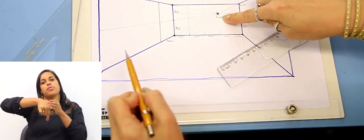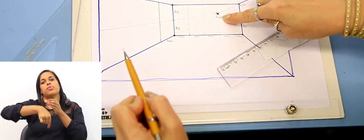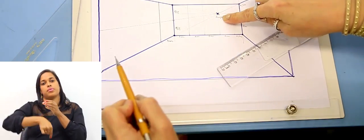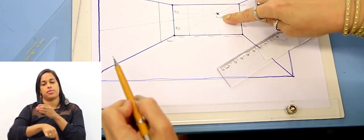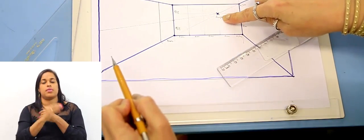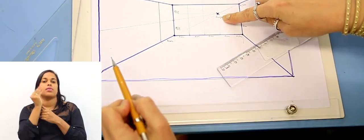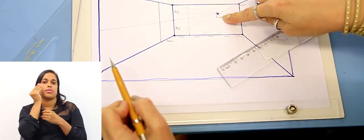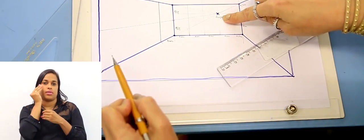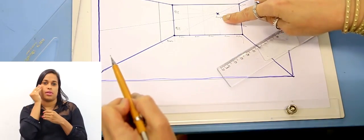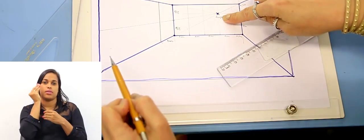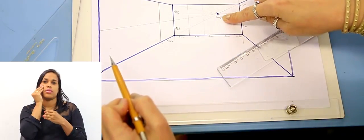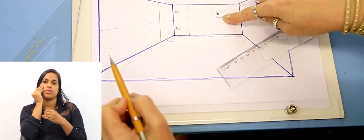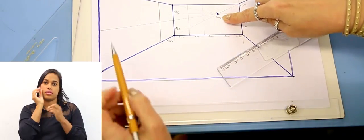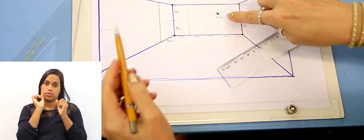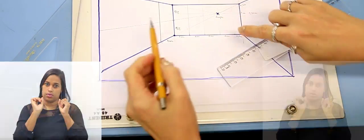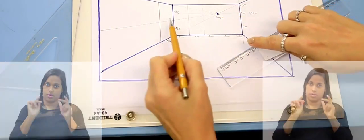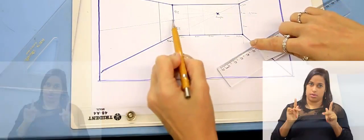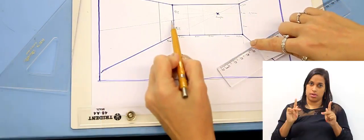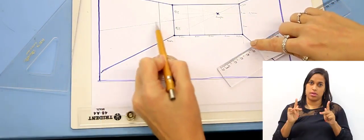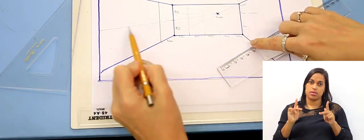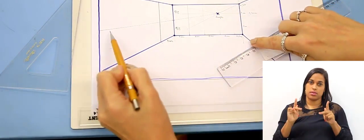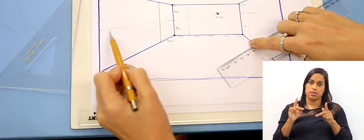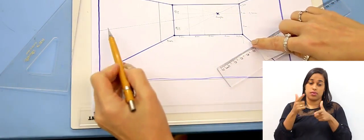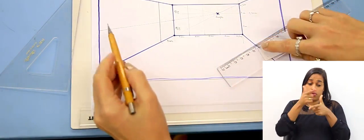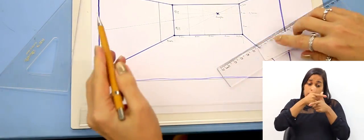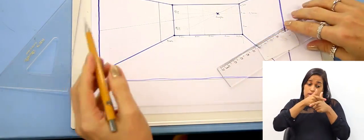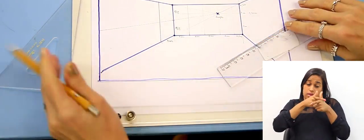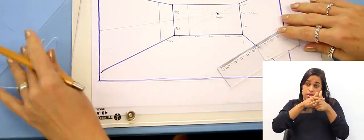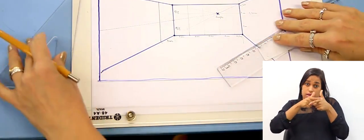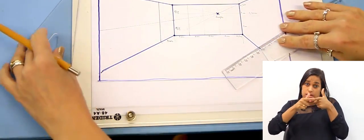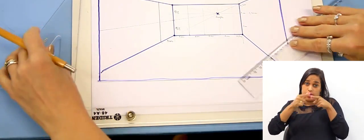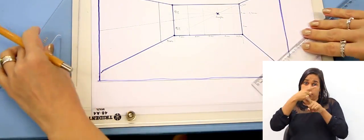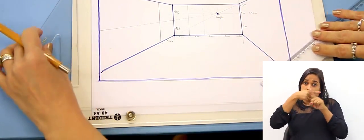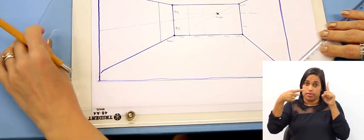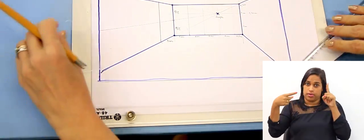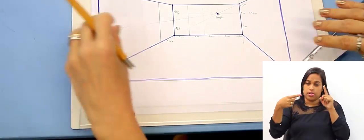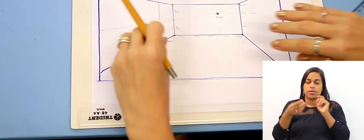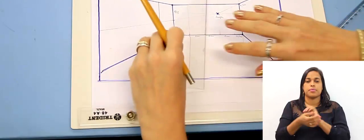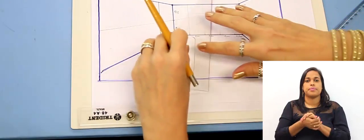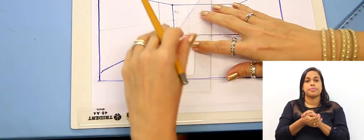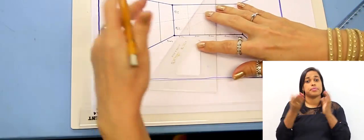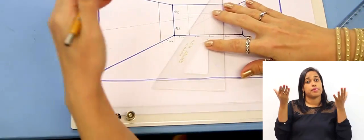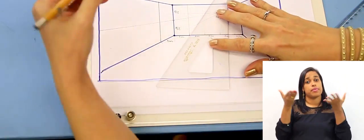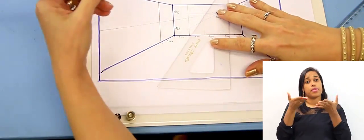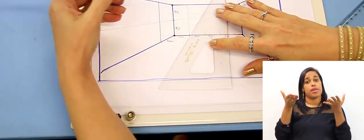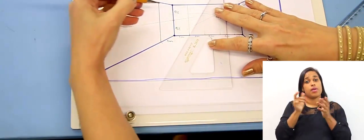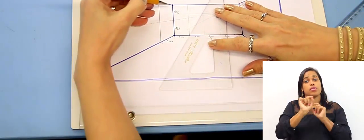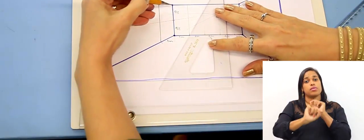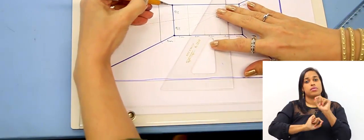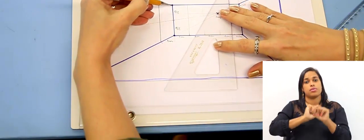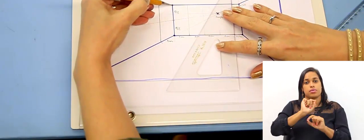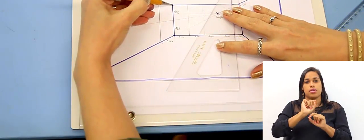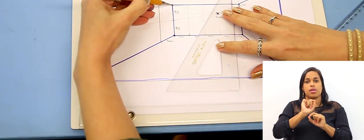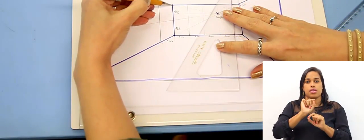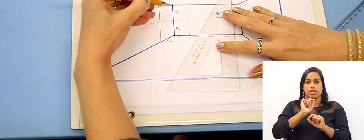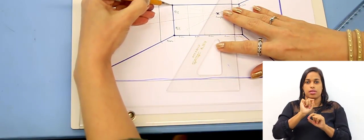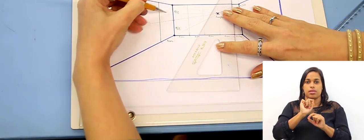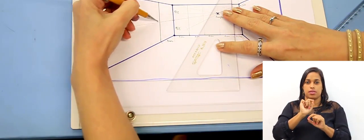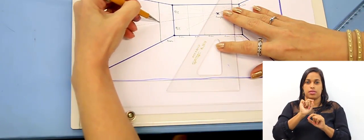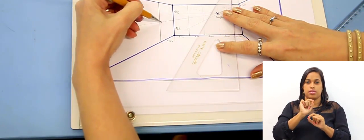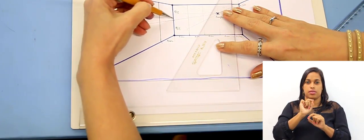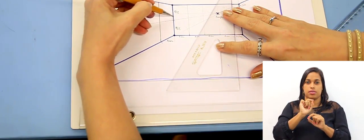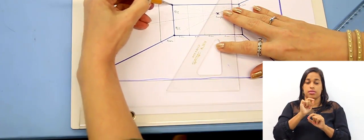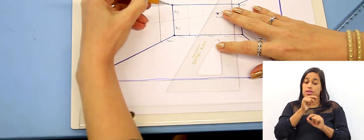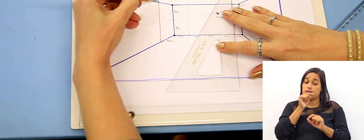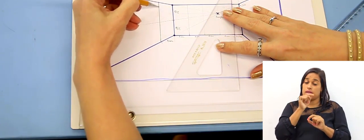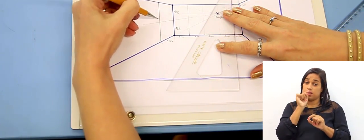profundidade da perspectiva, tá? Então, dividi aqui ao meio. E agora, o que eu vou fazer é o seguinte, eu vou traçar uma